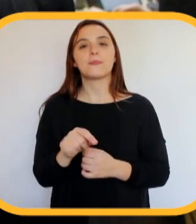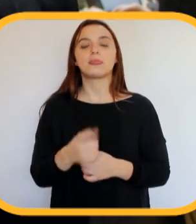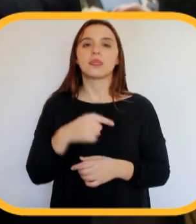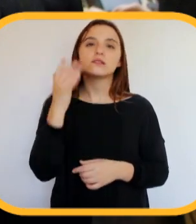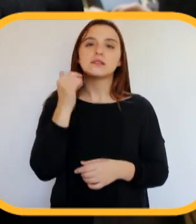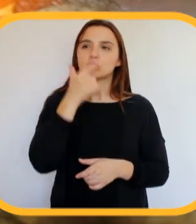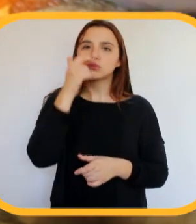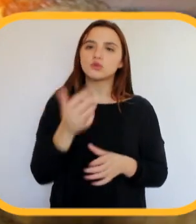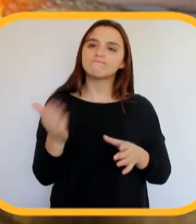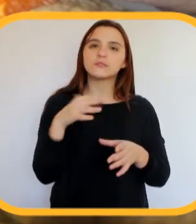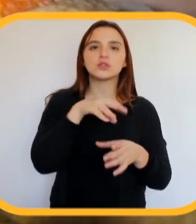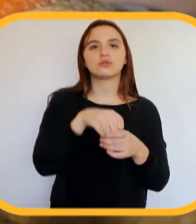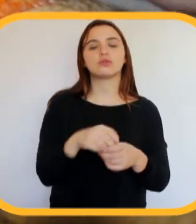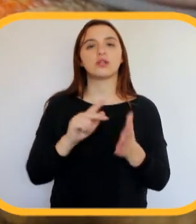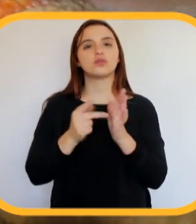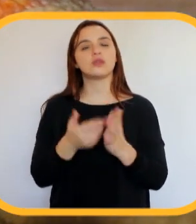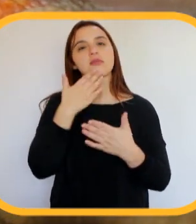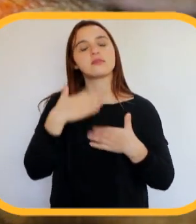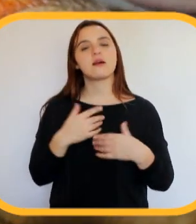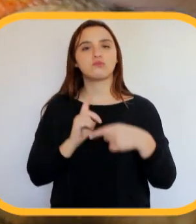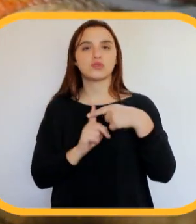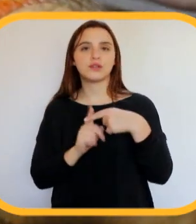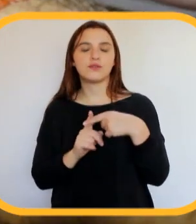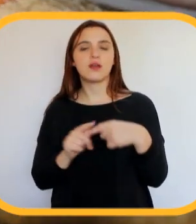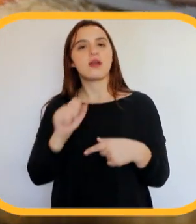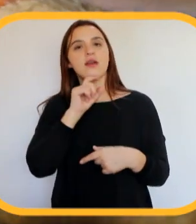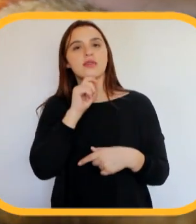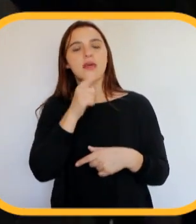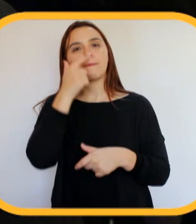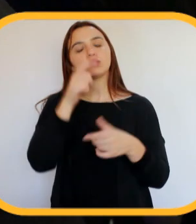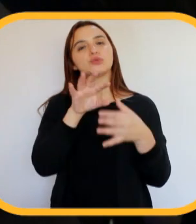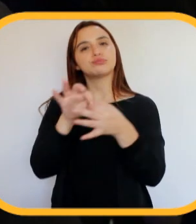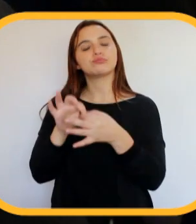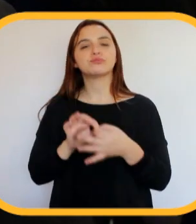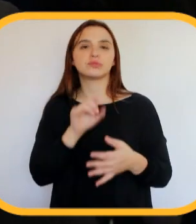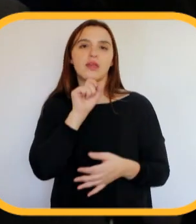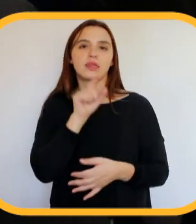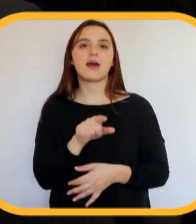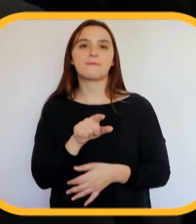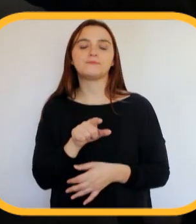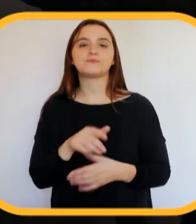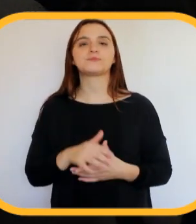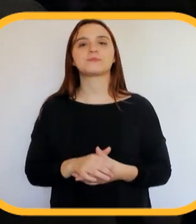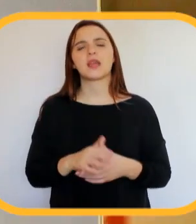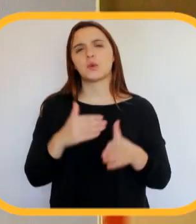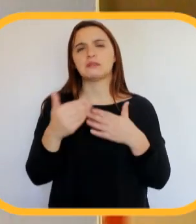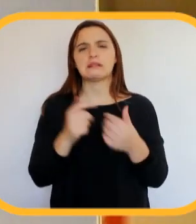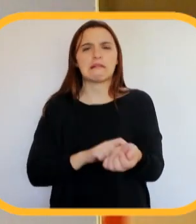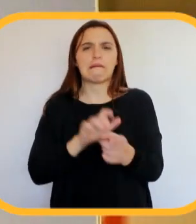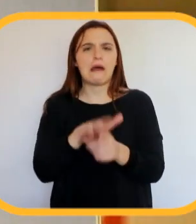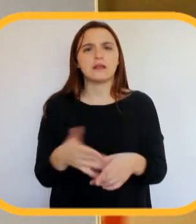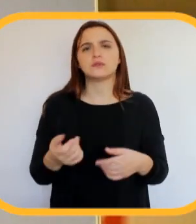tentamos incluir as pessoas, a tecnologia traz esse benefício para nós e conseguimos manter as pessoas conectadas entre si, independentemente da raça e a sua